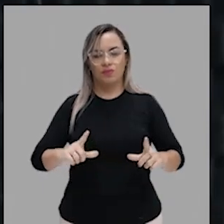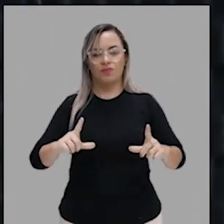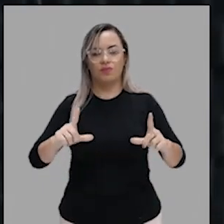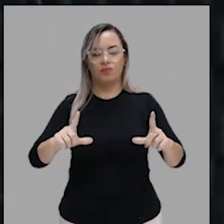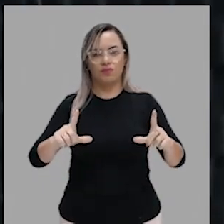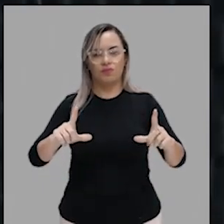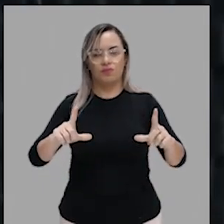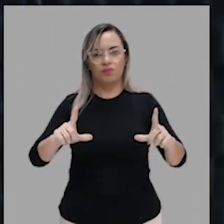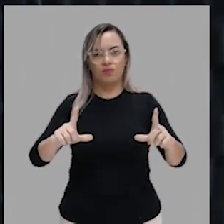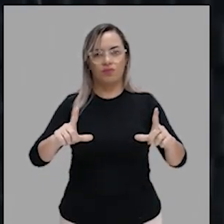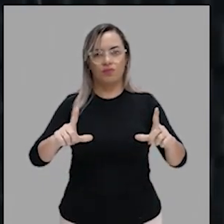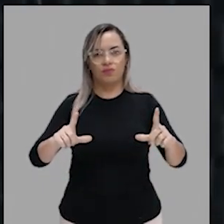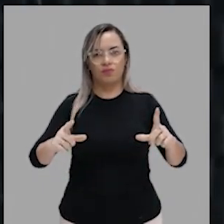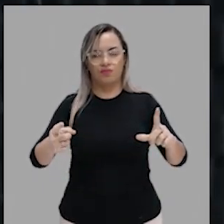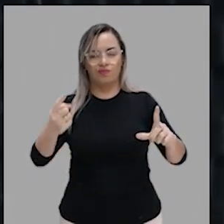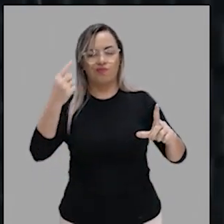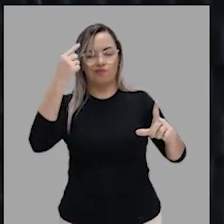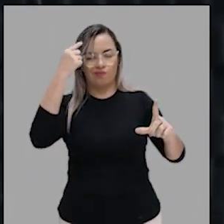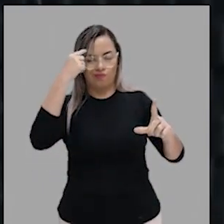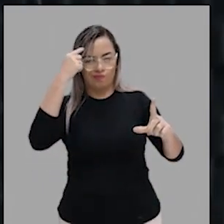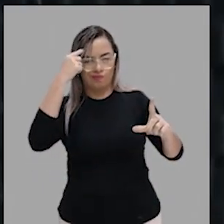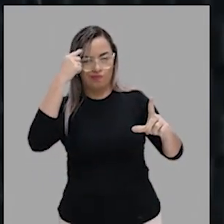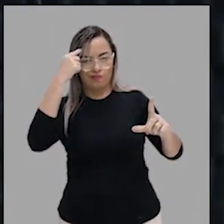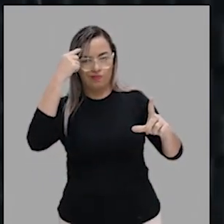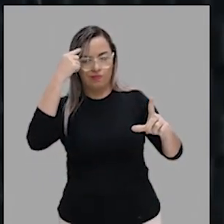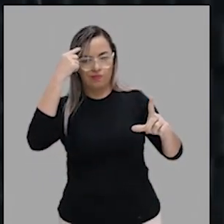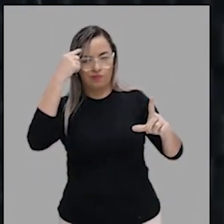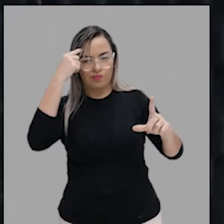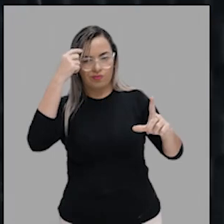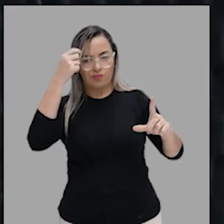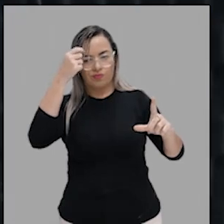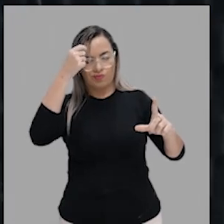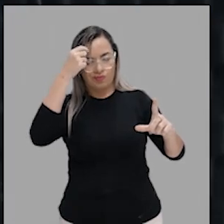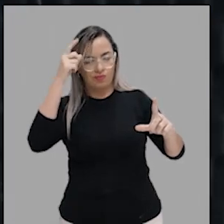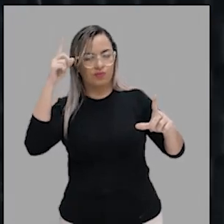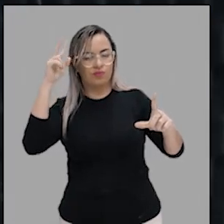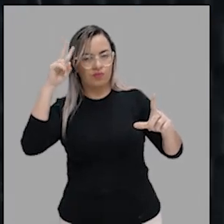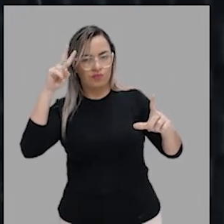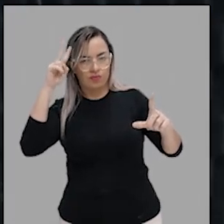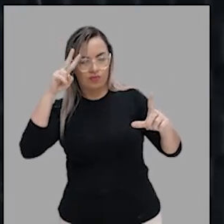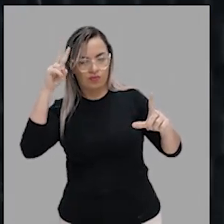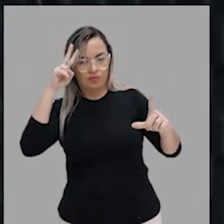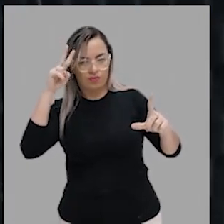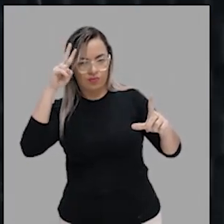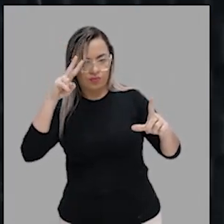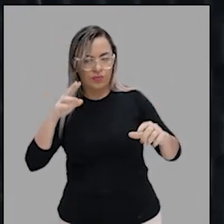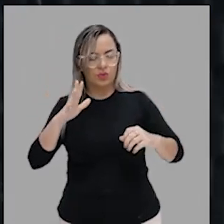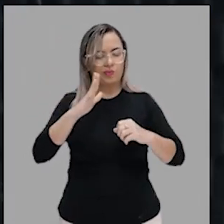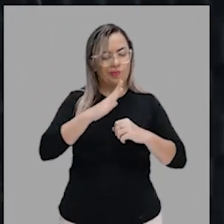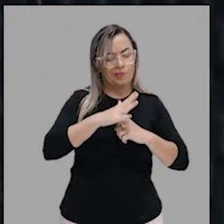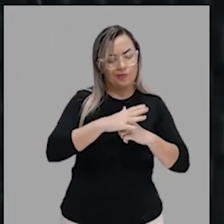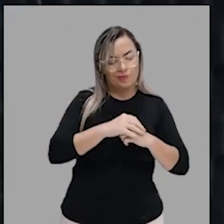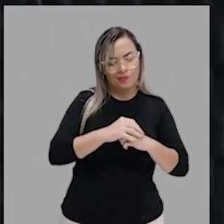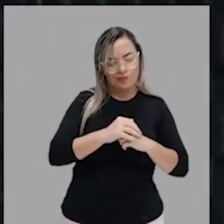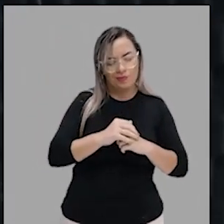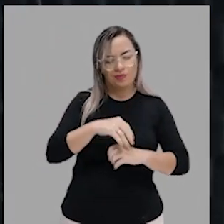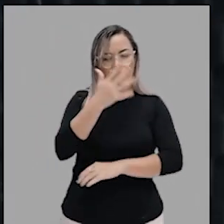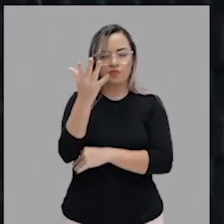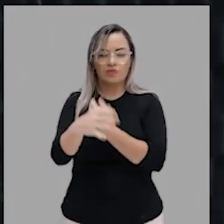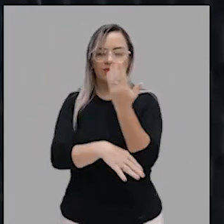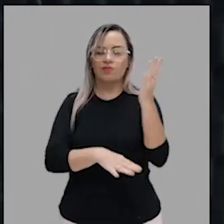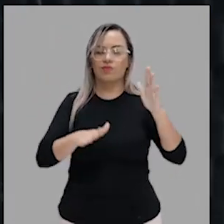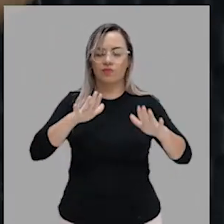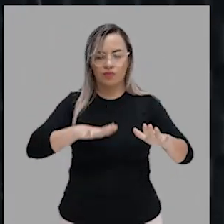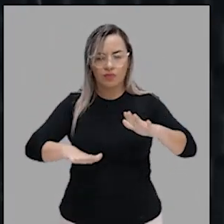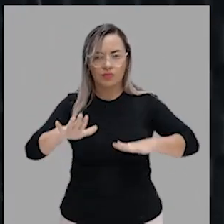para a gente lembrar com carinho da natureza e também aprender língua portuguesa. Até rimou. Você está